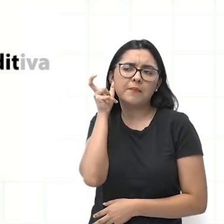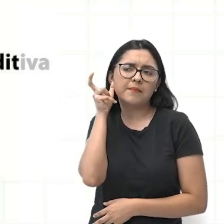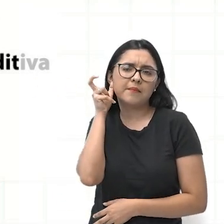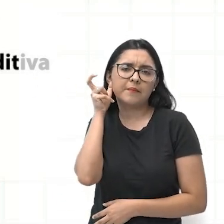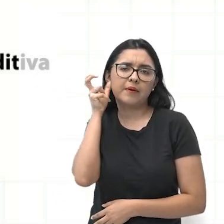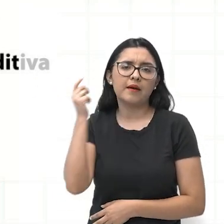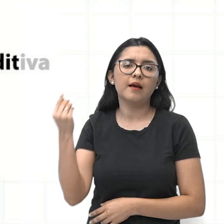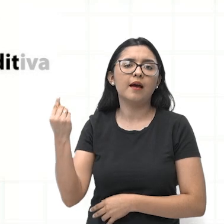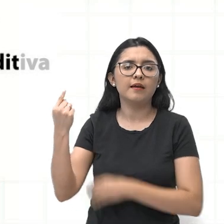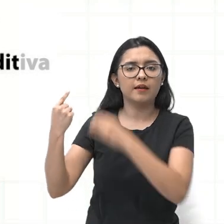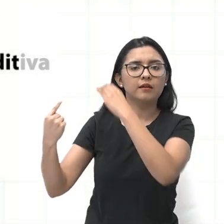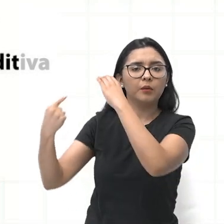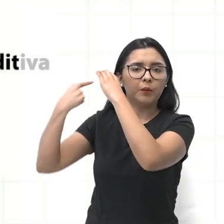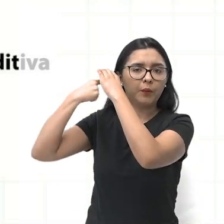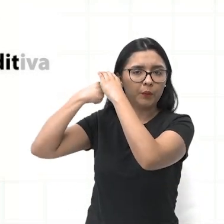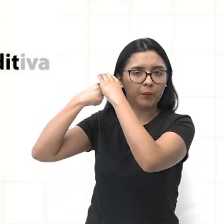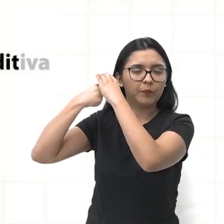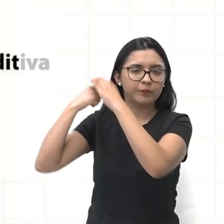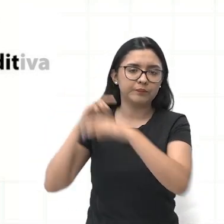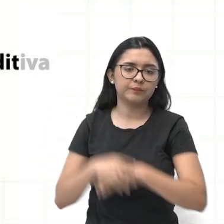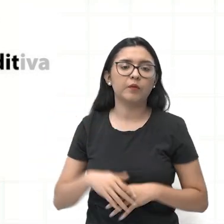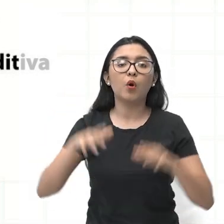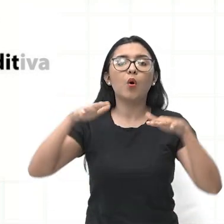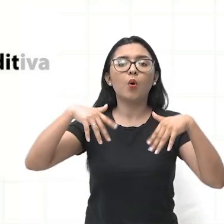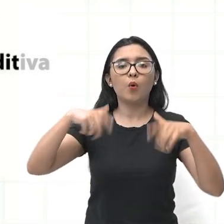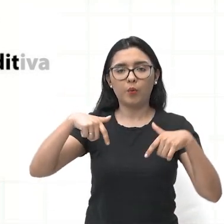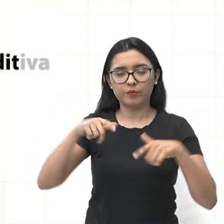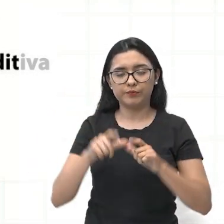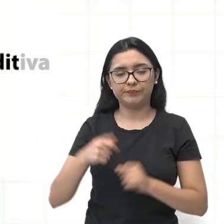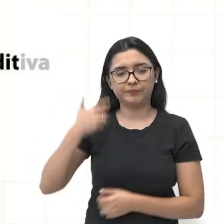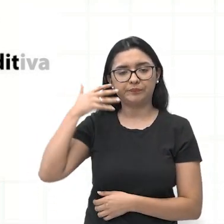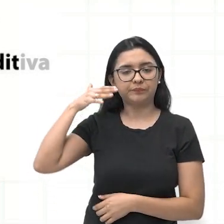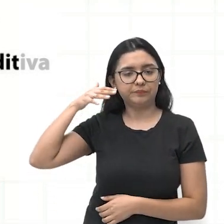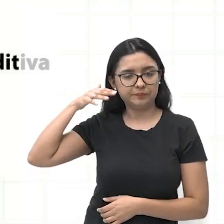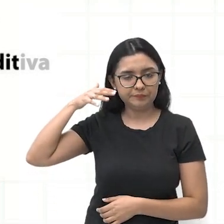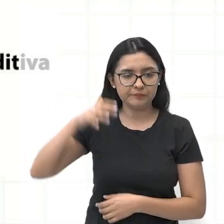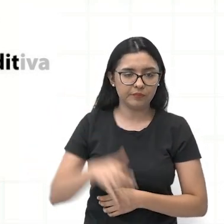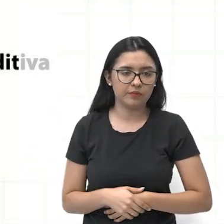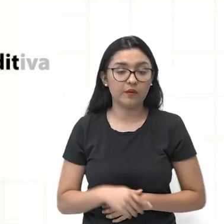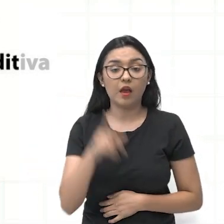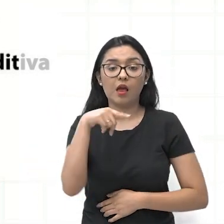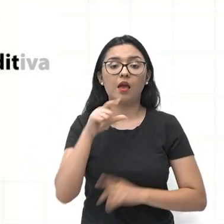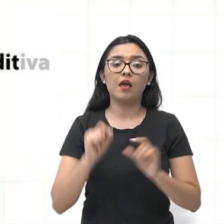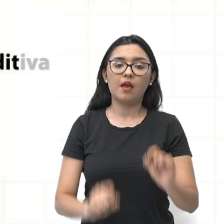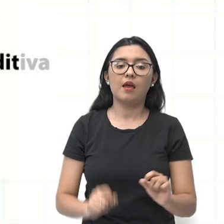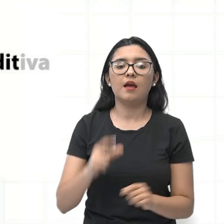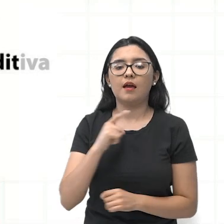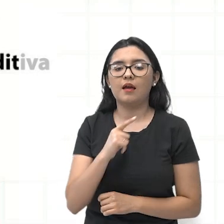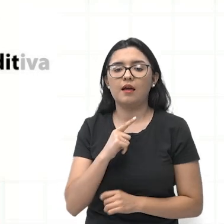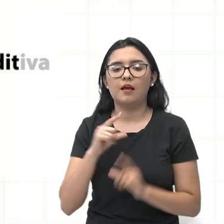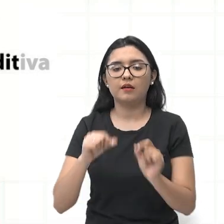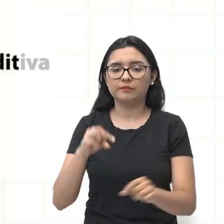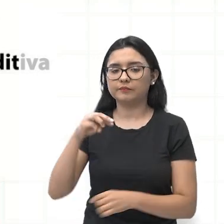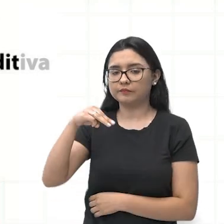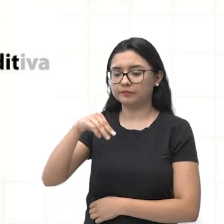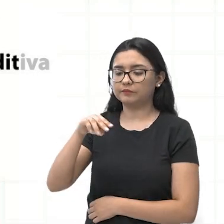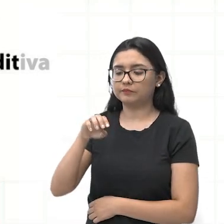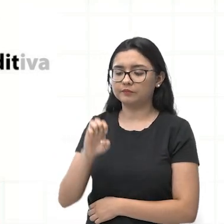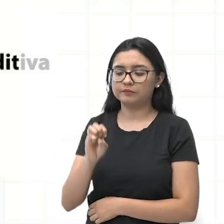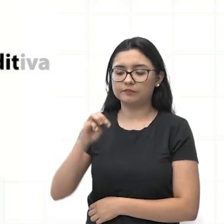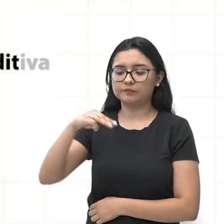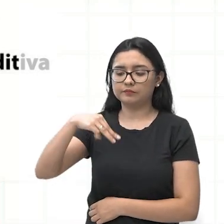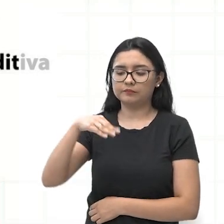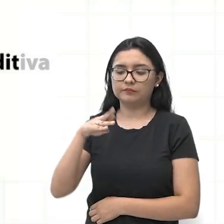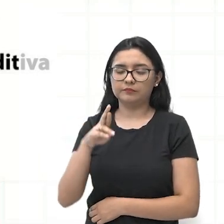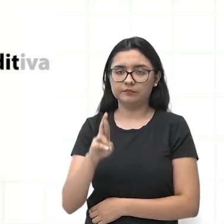conduzir para cá, para o tímpano, certo? Ela é uma membrana muito